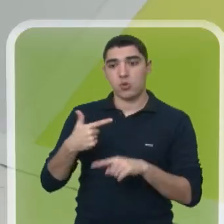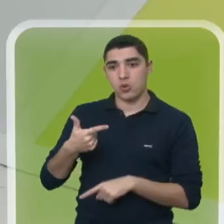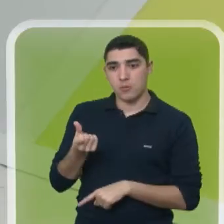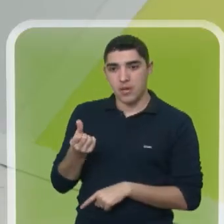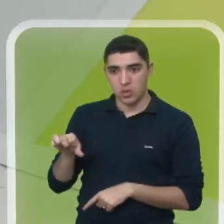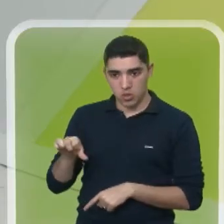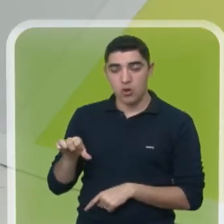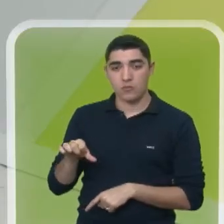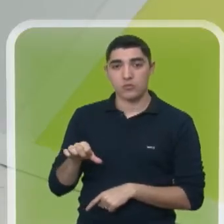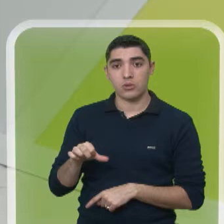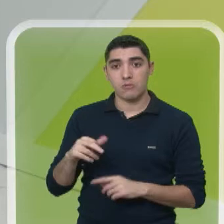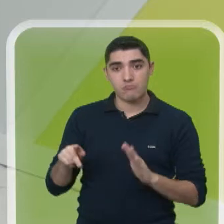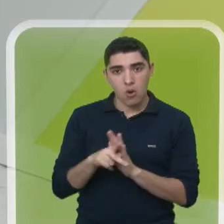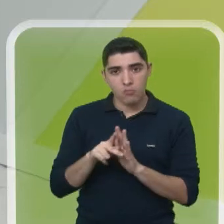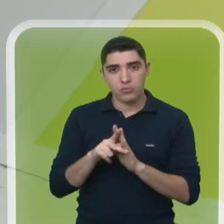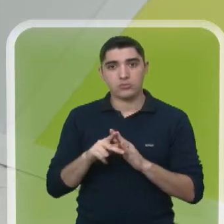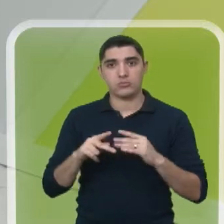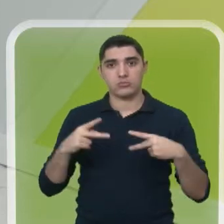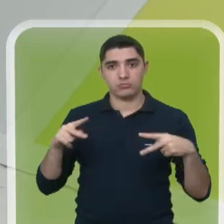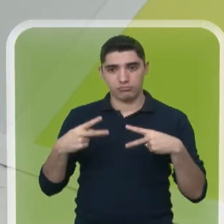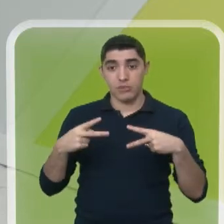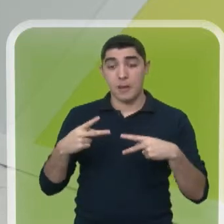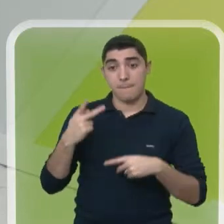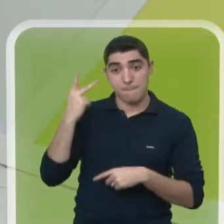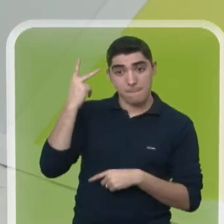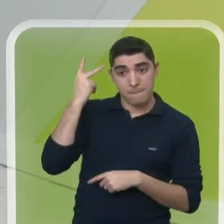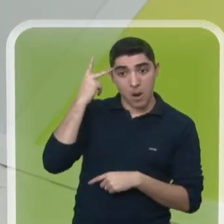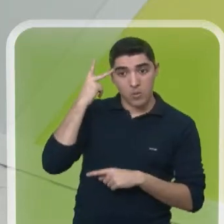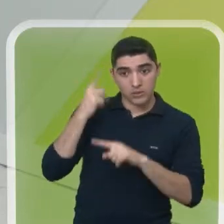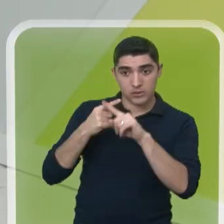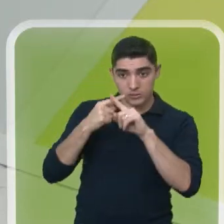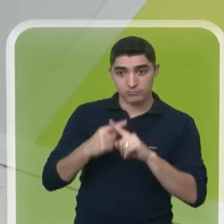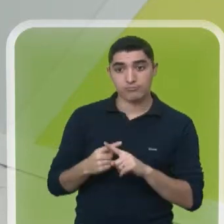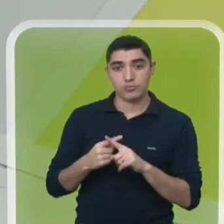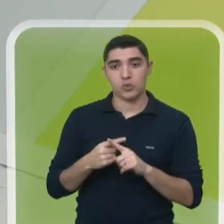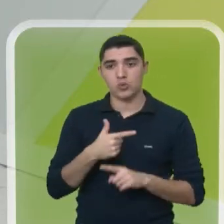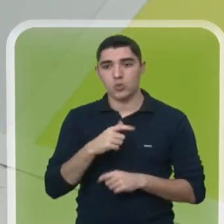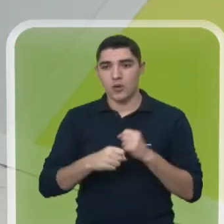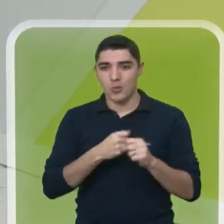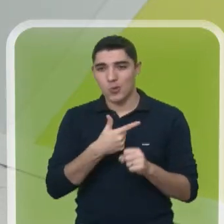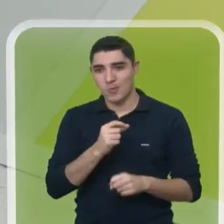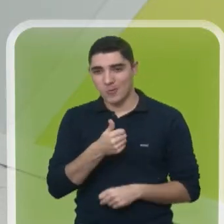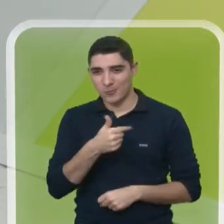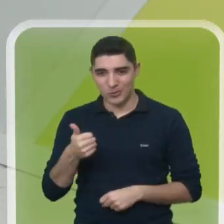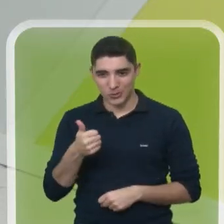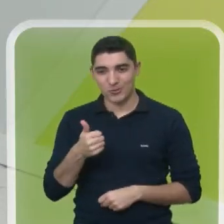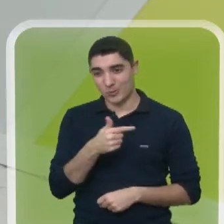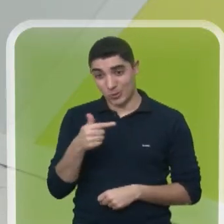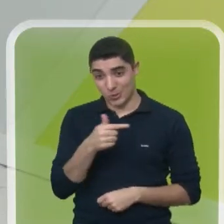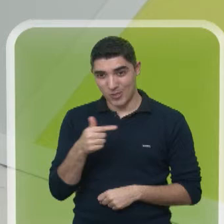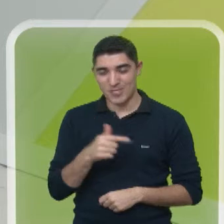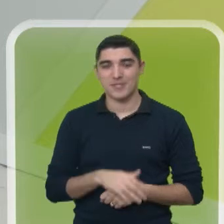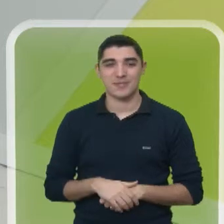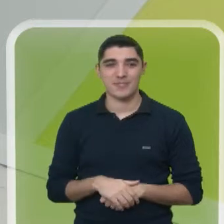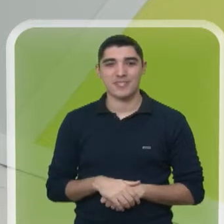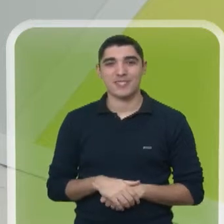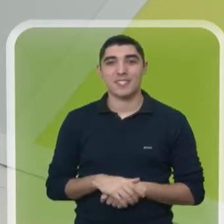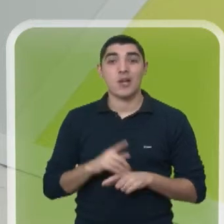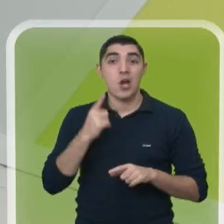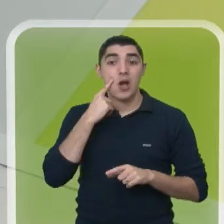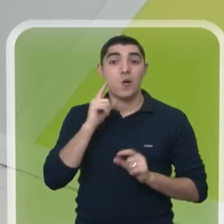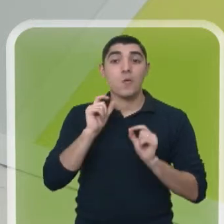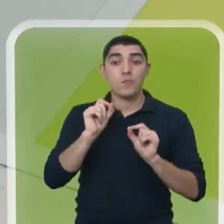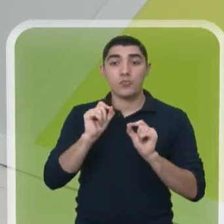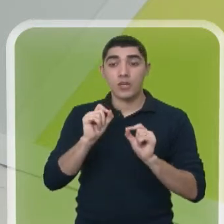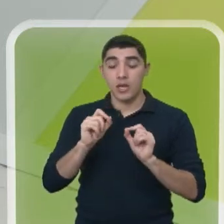das semifinais do Campeonato Paulista de Basquete 2021. Rapidinho, meu caro Rodrigo, deixa eu só dar uma informação aqui, porque a